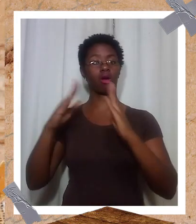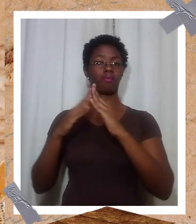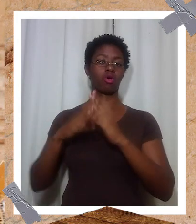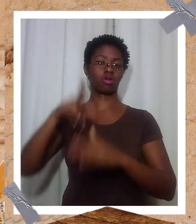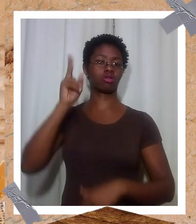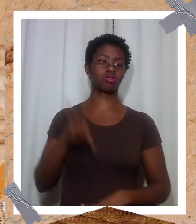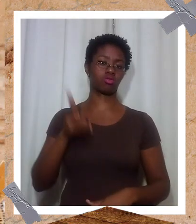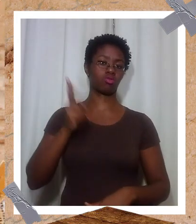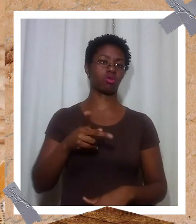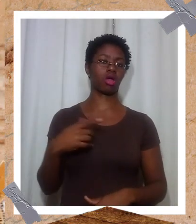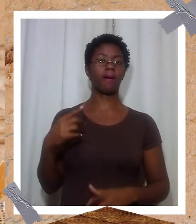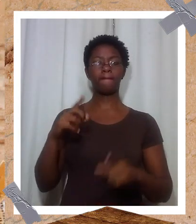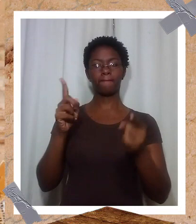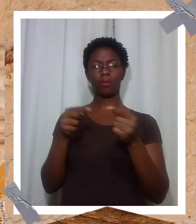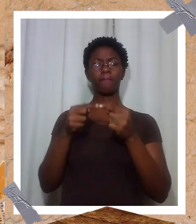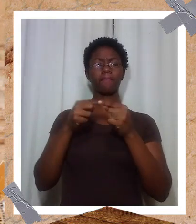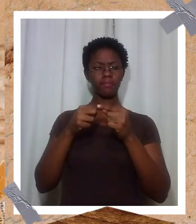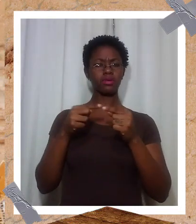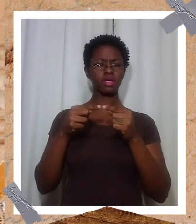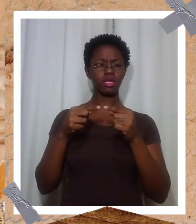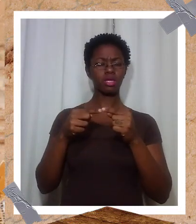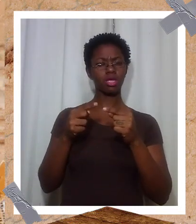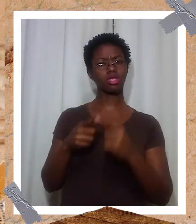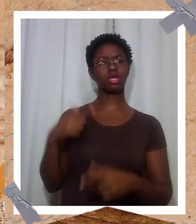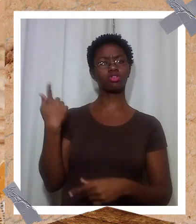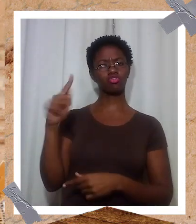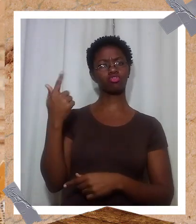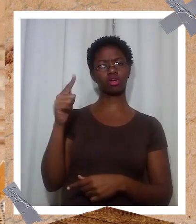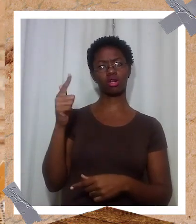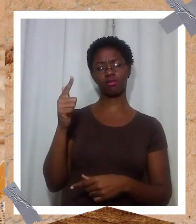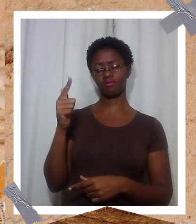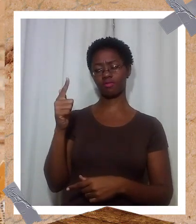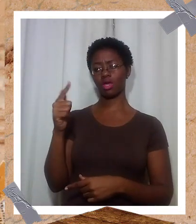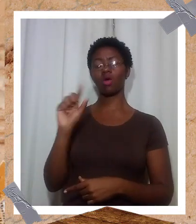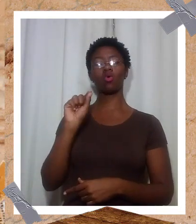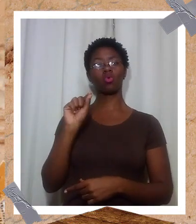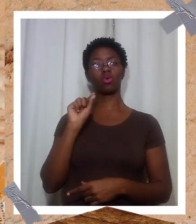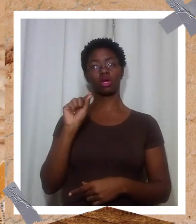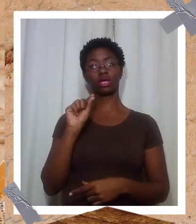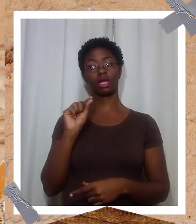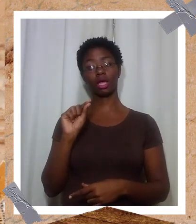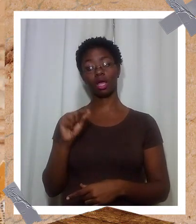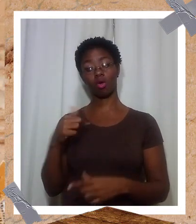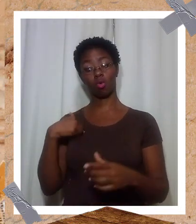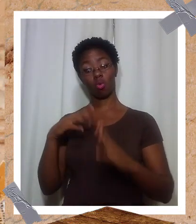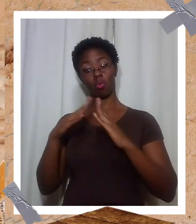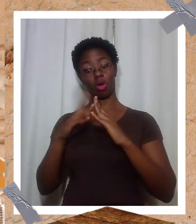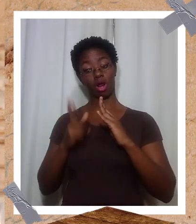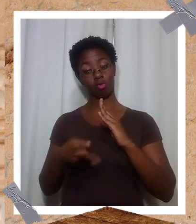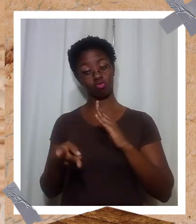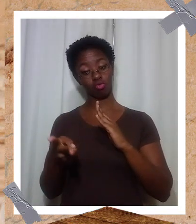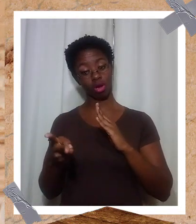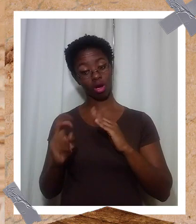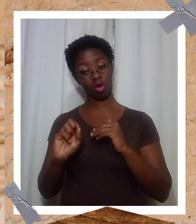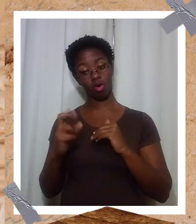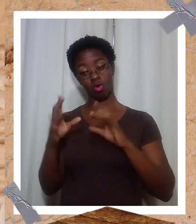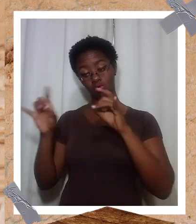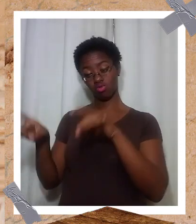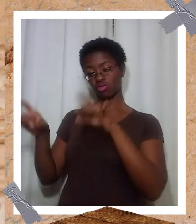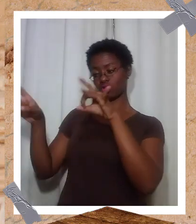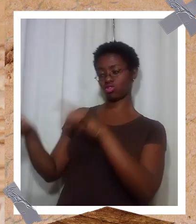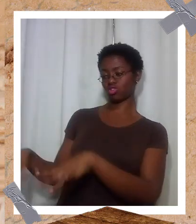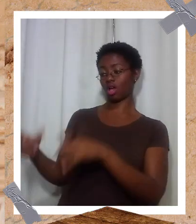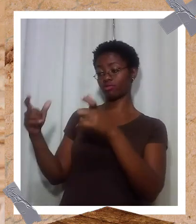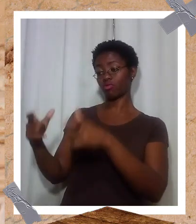aí geográfica sobre deixar ou não o lugar de origem, o lugar onde tudo começou, o lugar onde tudo se desenvolveu e